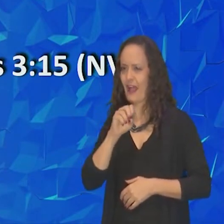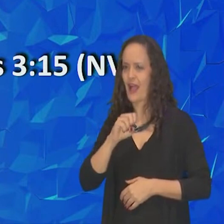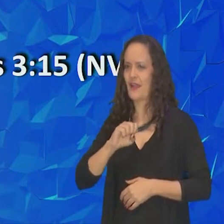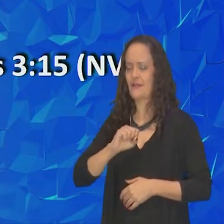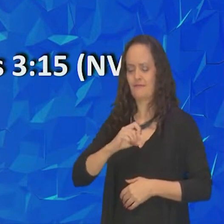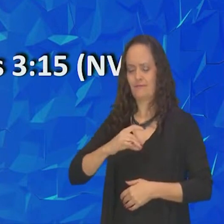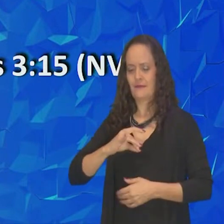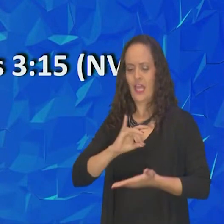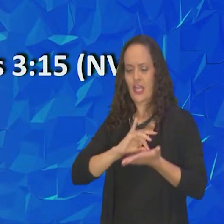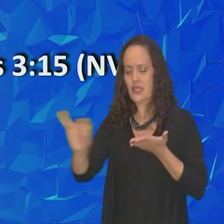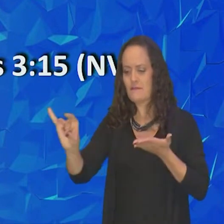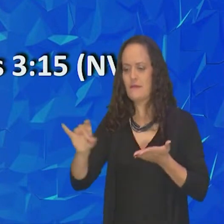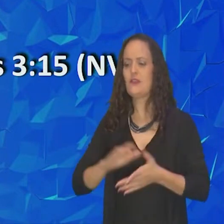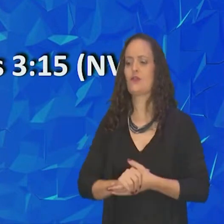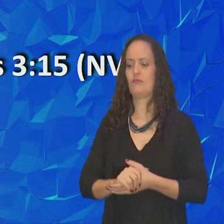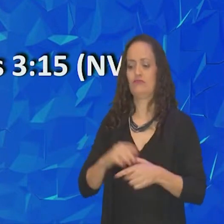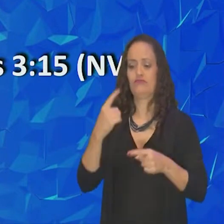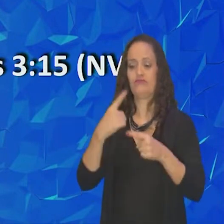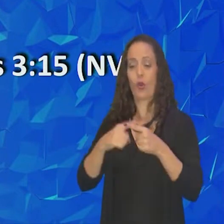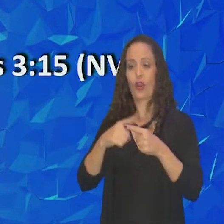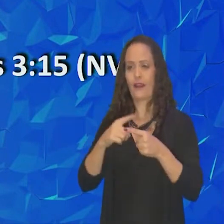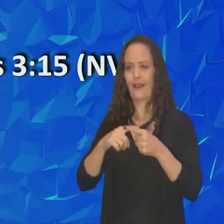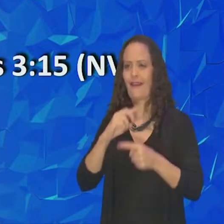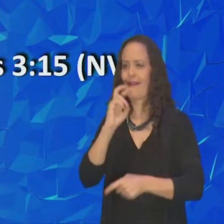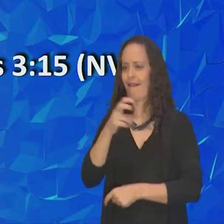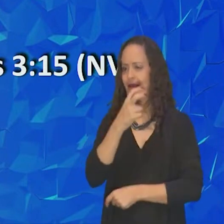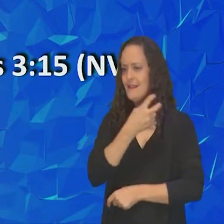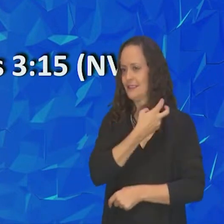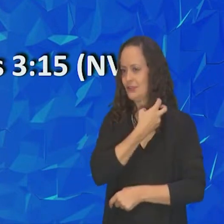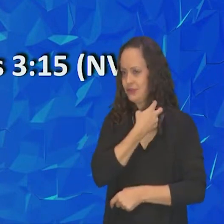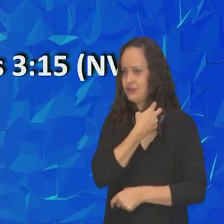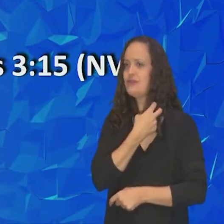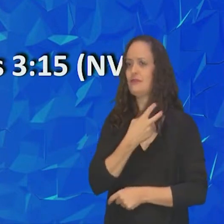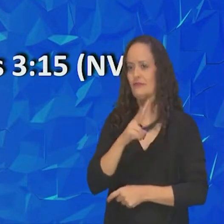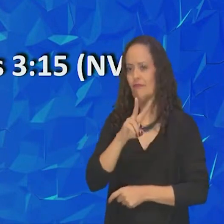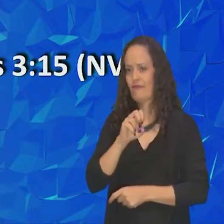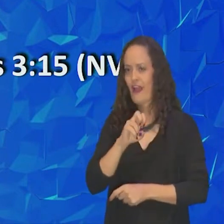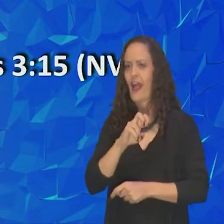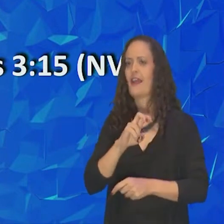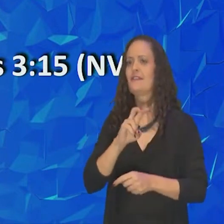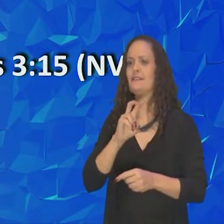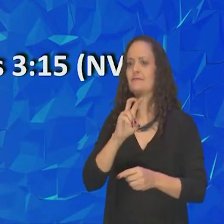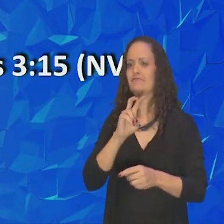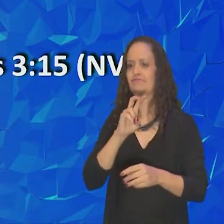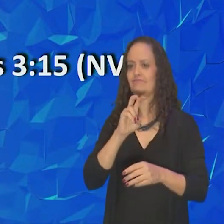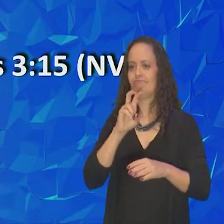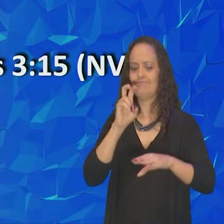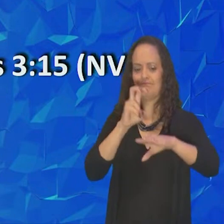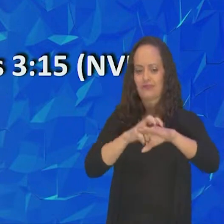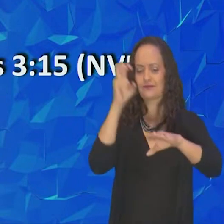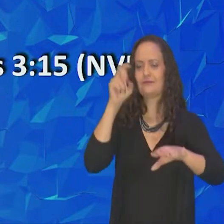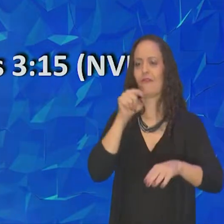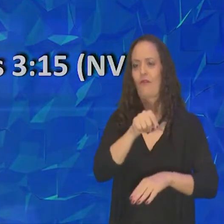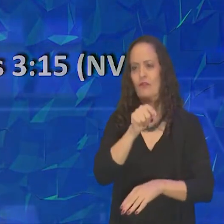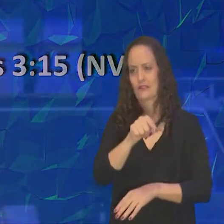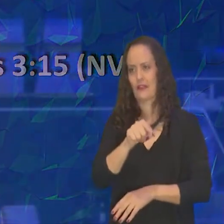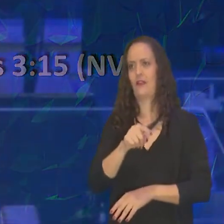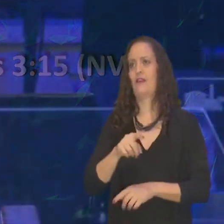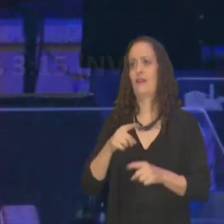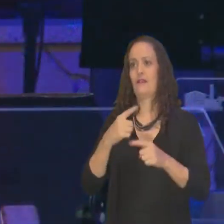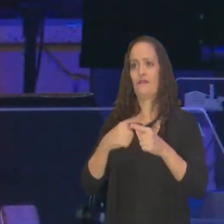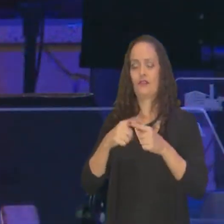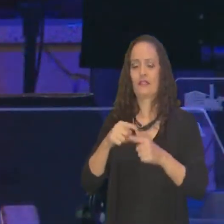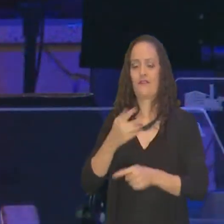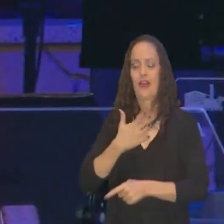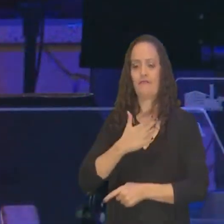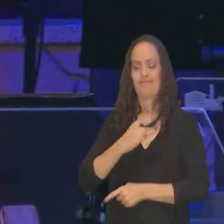e seu descendente, este te ferirá a cabeça e tu lhe ferirás o calcanhar. Como eu disse aqui, considerado